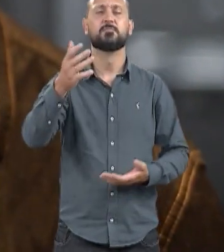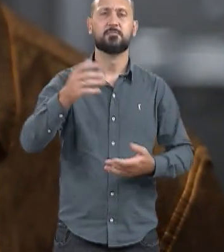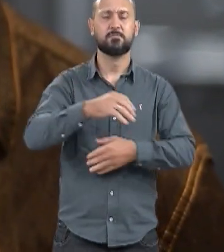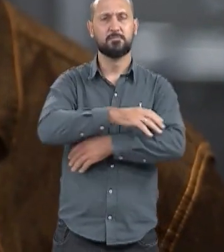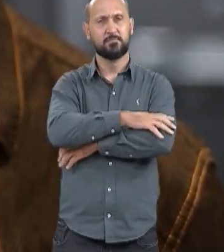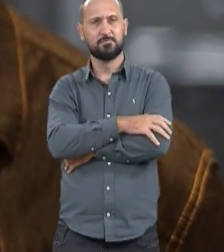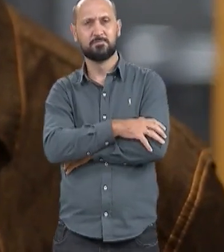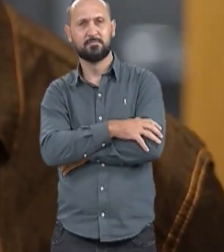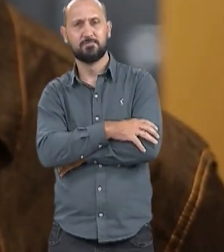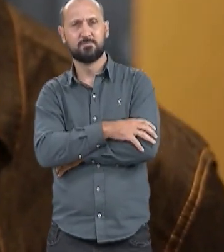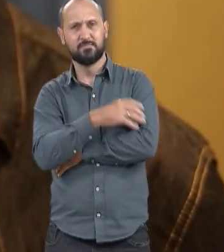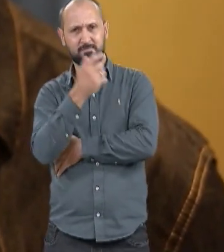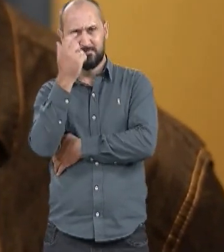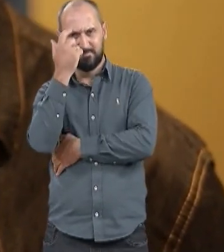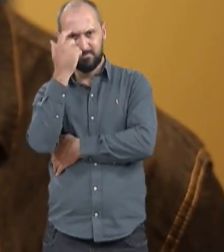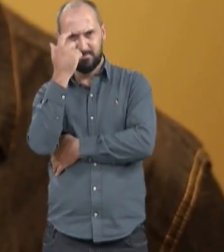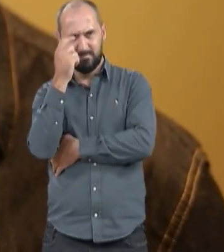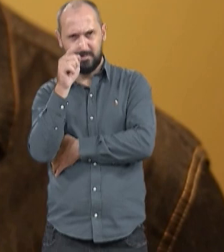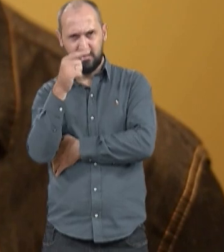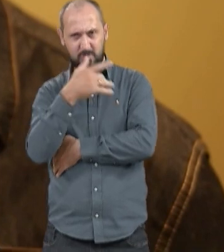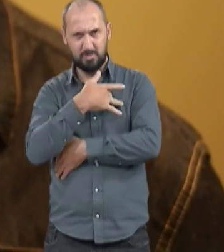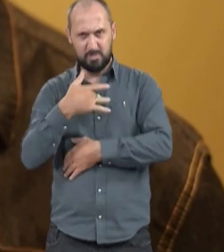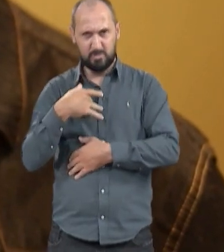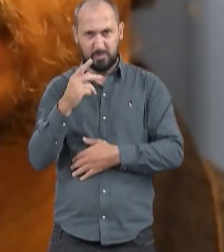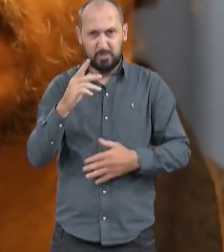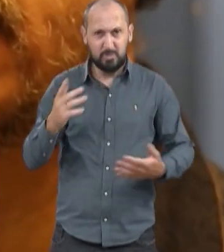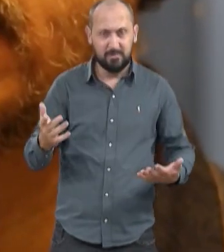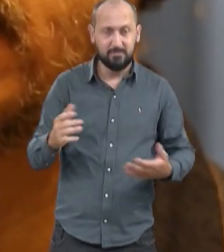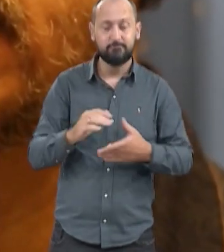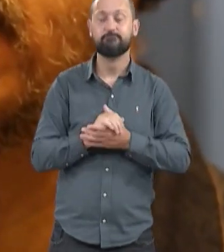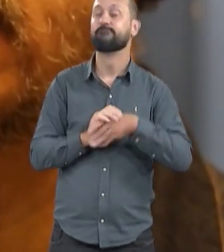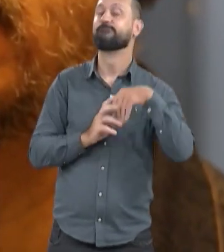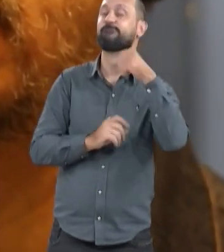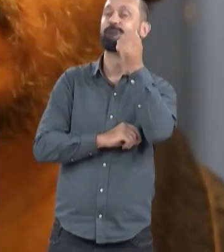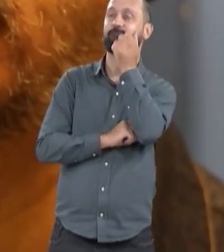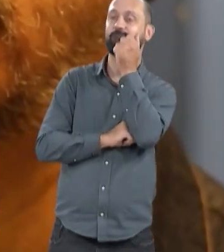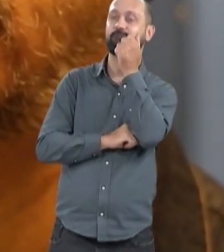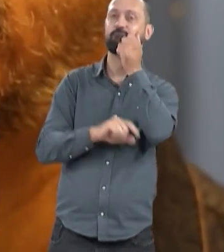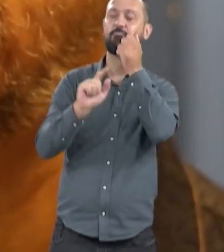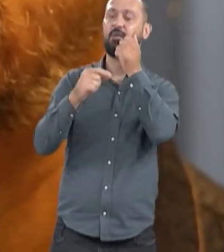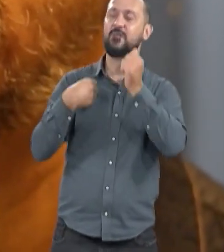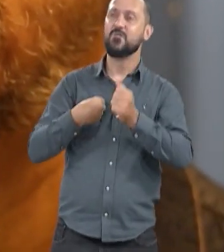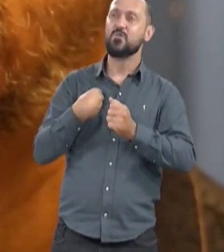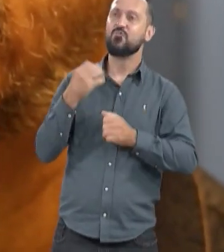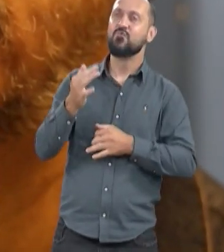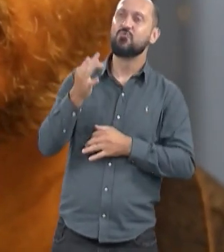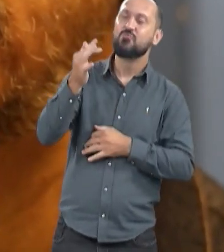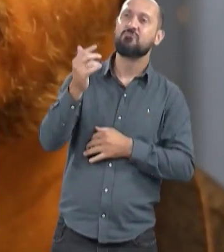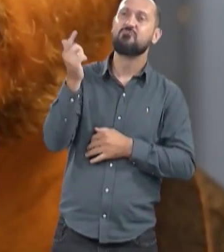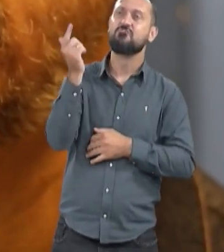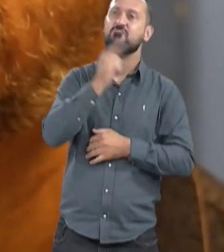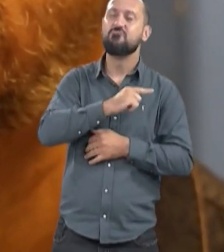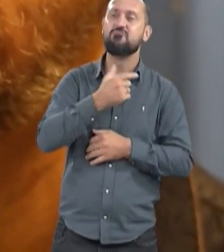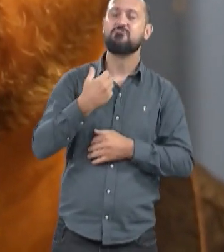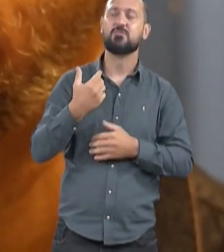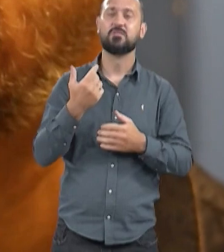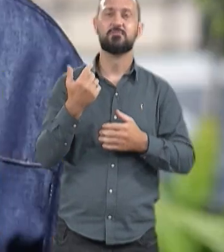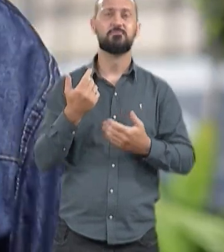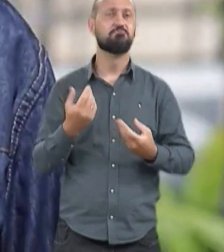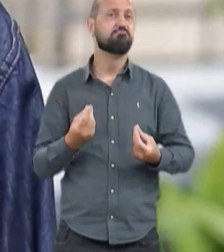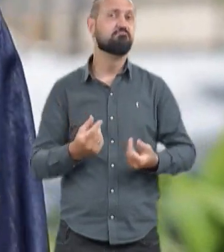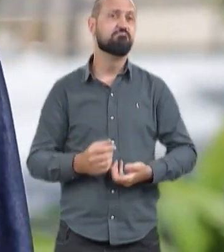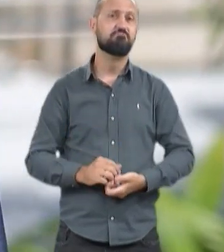Ei, você já parou para pensar na sua saúde? No que você ainda quer viver e conquistar?